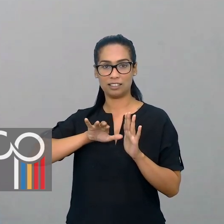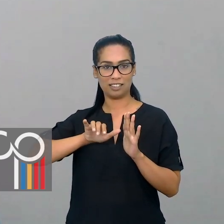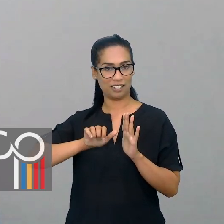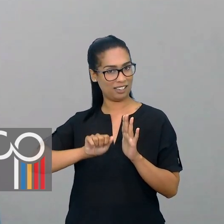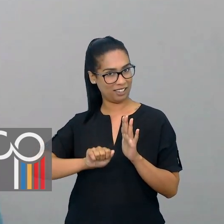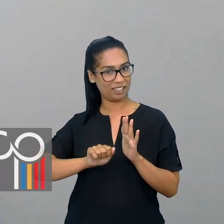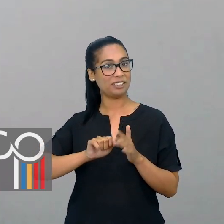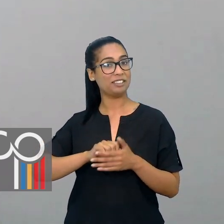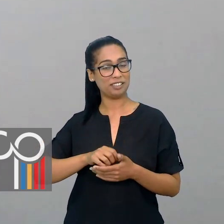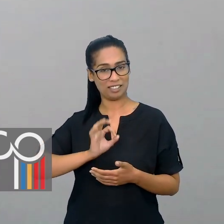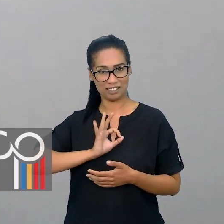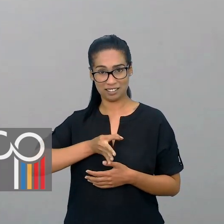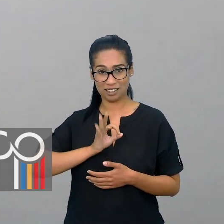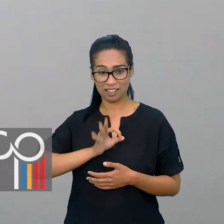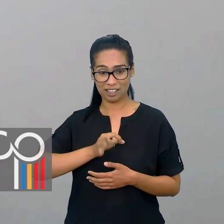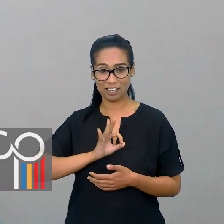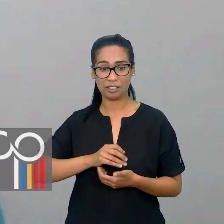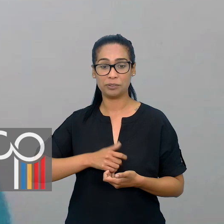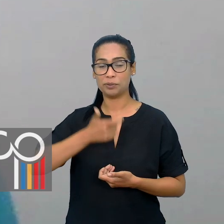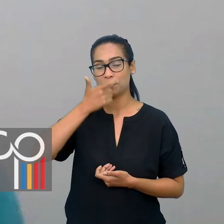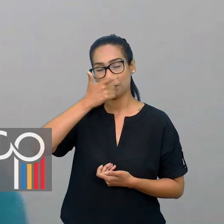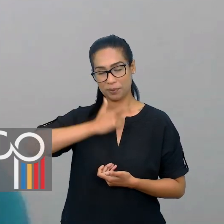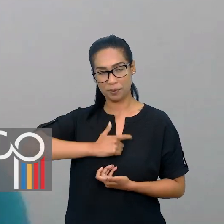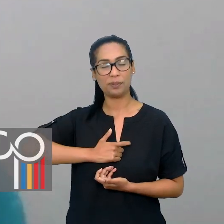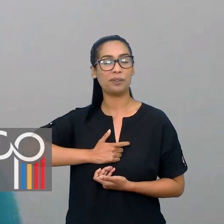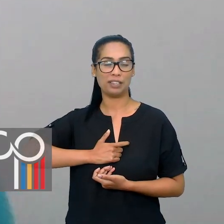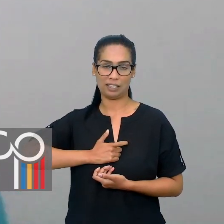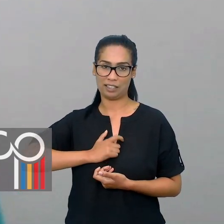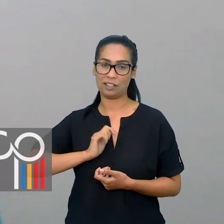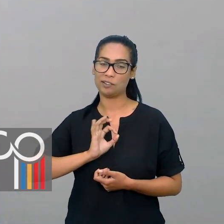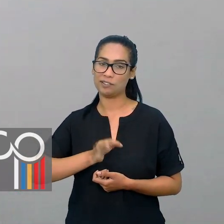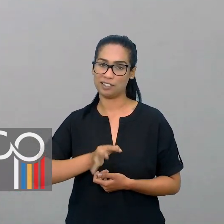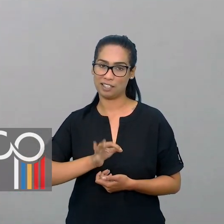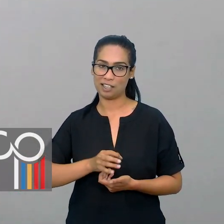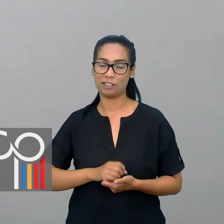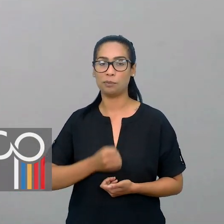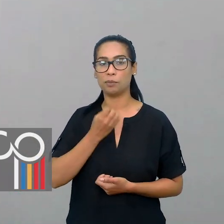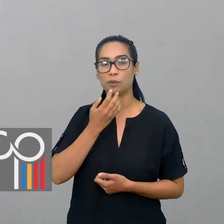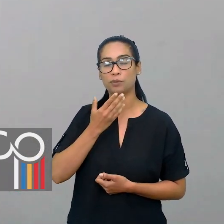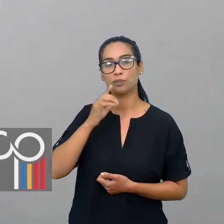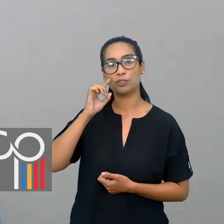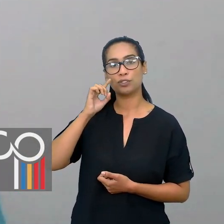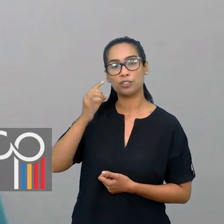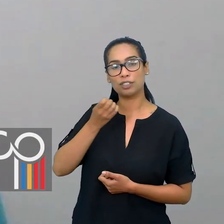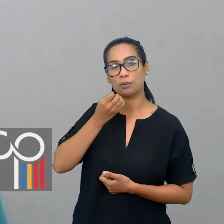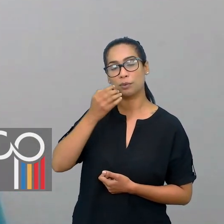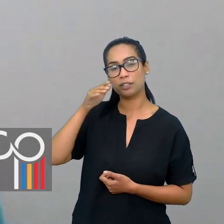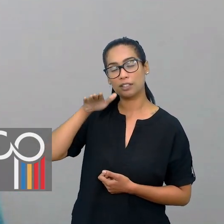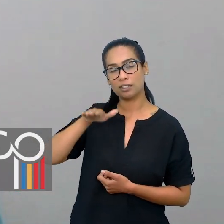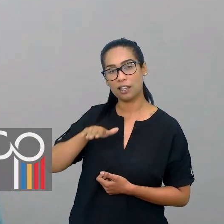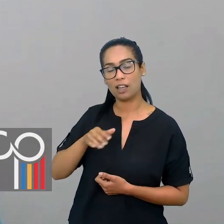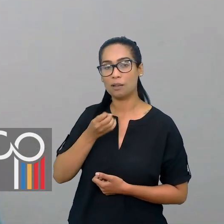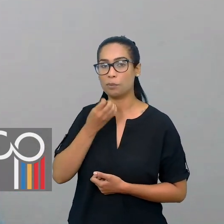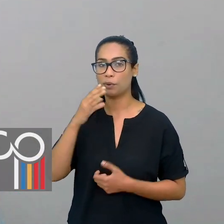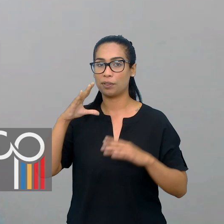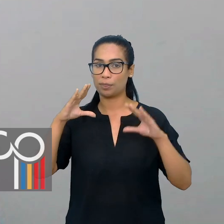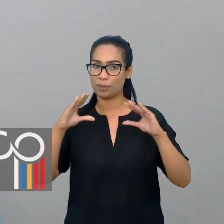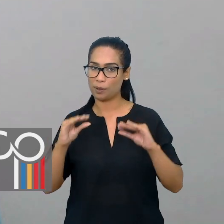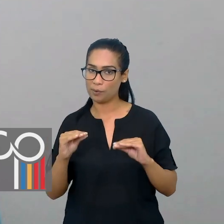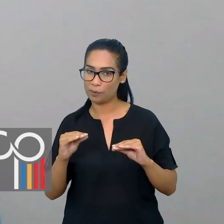errado. Não sei que horas vocês estão assistindo, né? Então vai aí um bom dia, uma boa tarde, uma boa noite. Eu sou